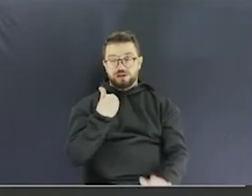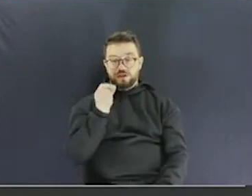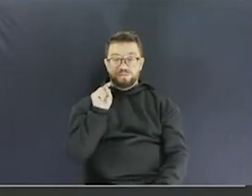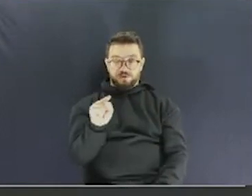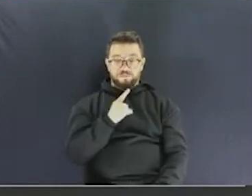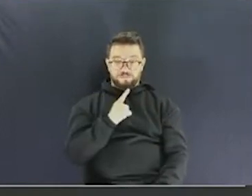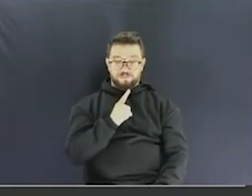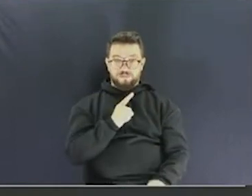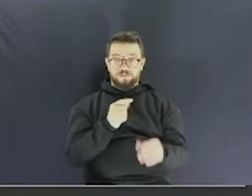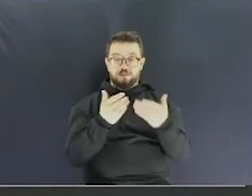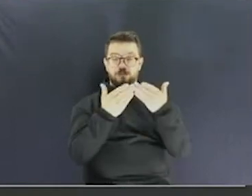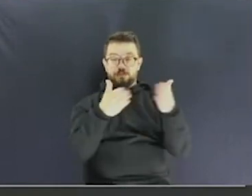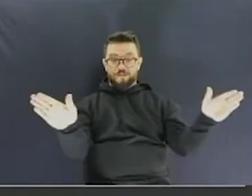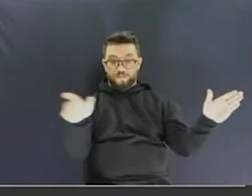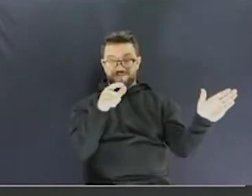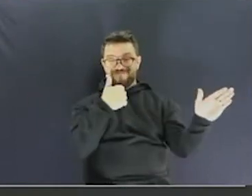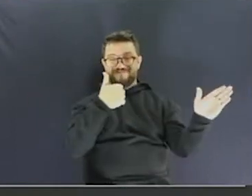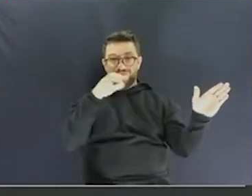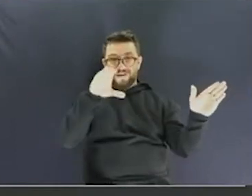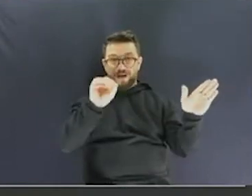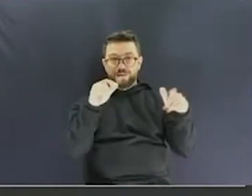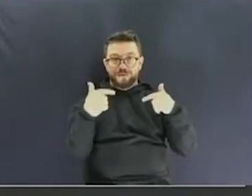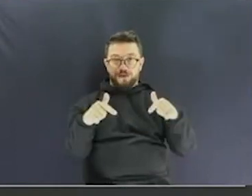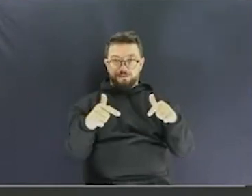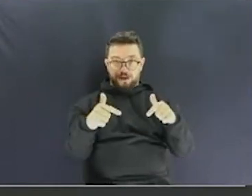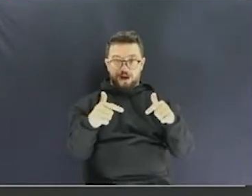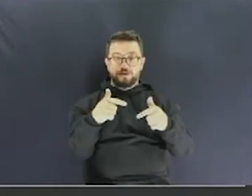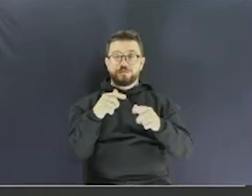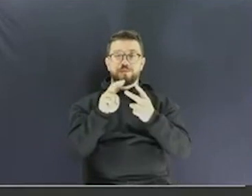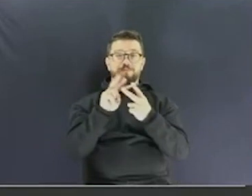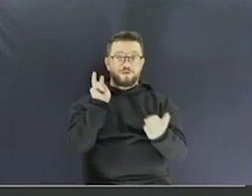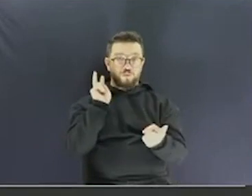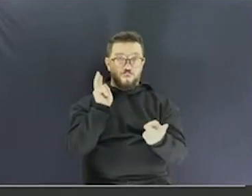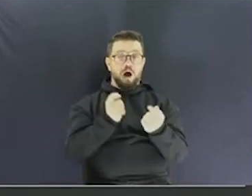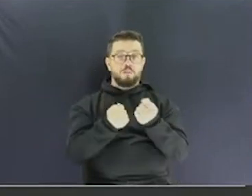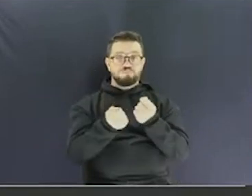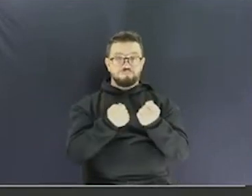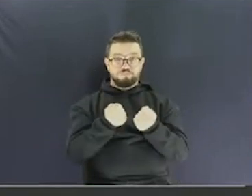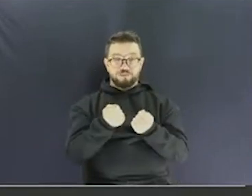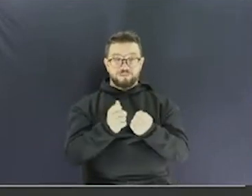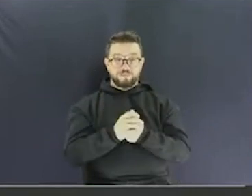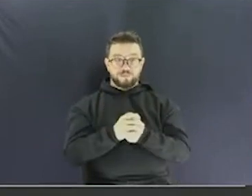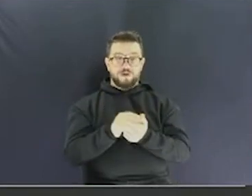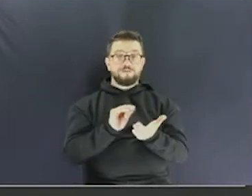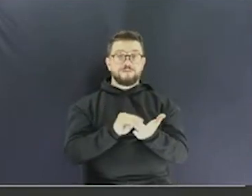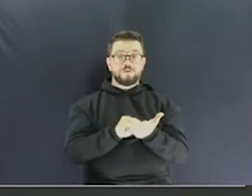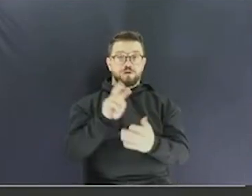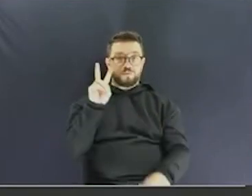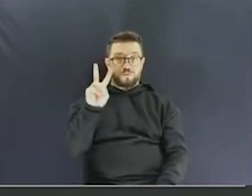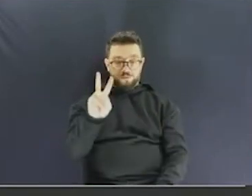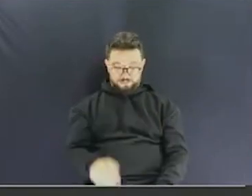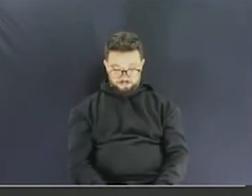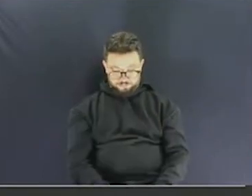serviços eletrônicos ao cidadão, nós estamos em 8, ainda faltando 2 para atingir essa meta. O indicador do